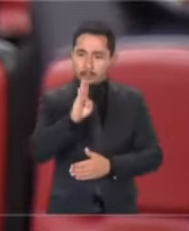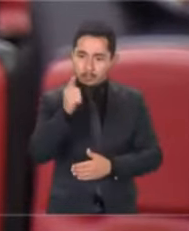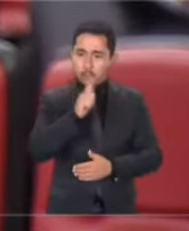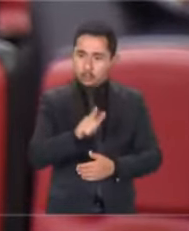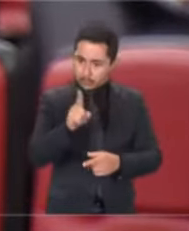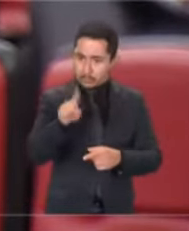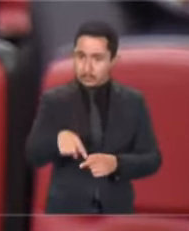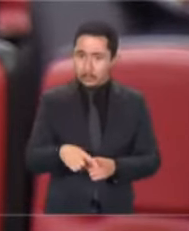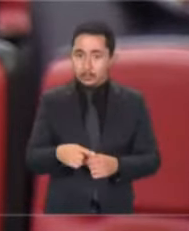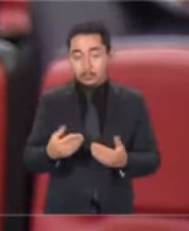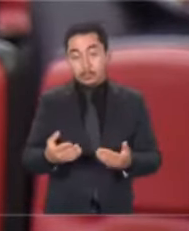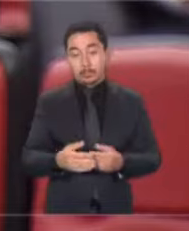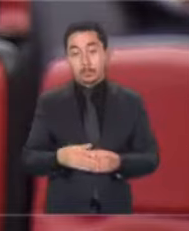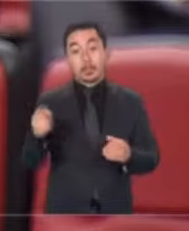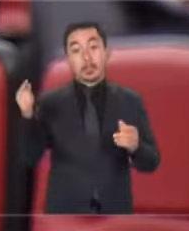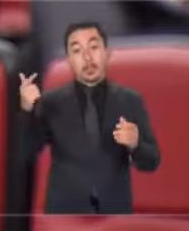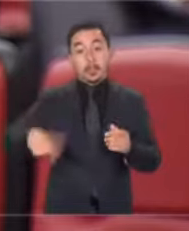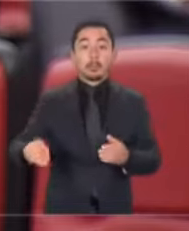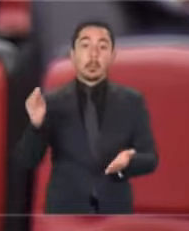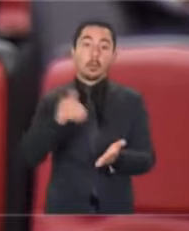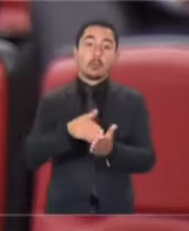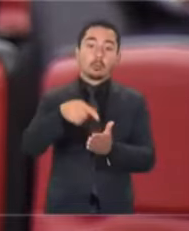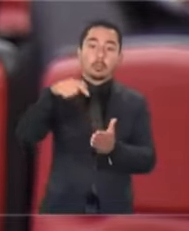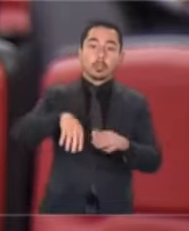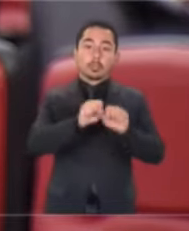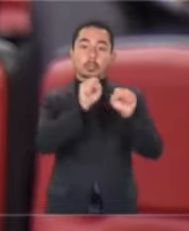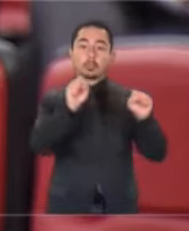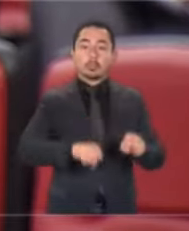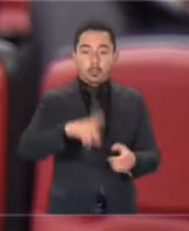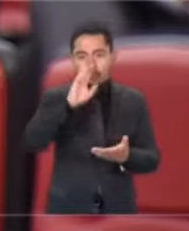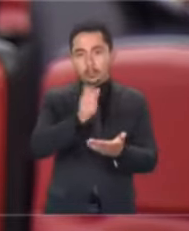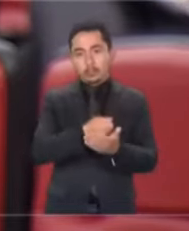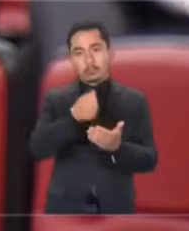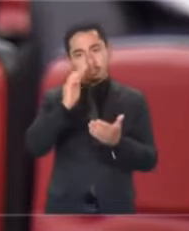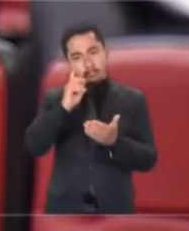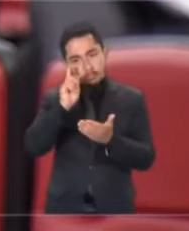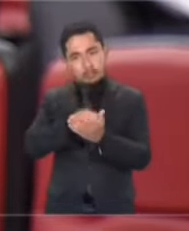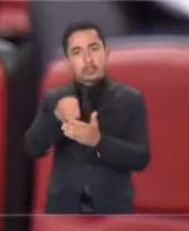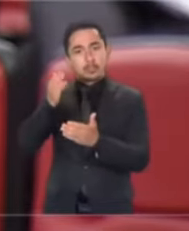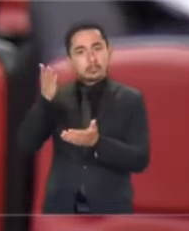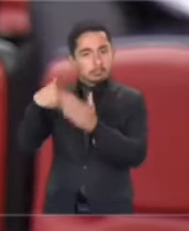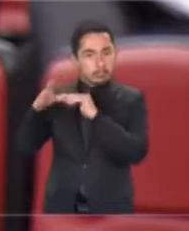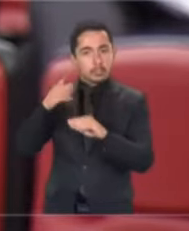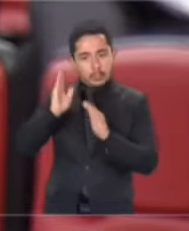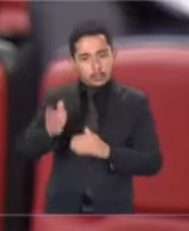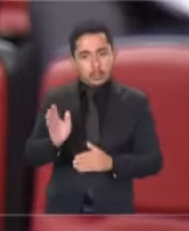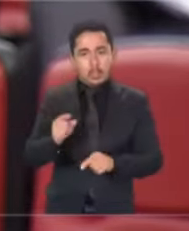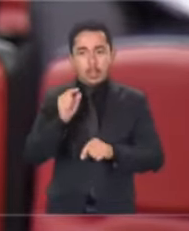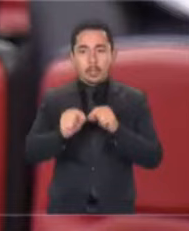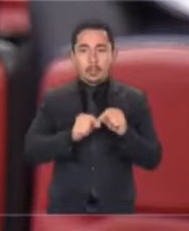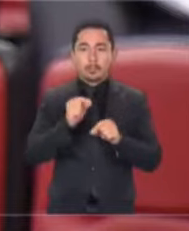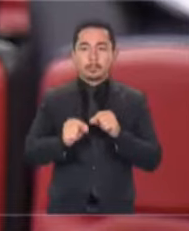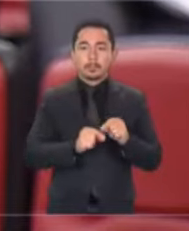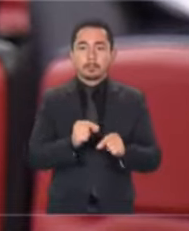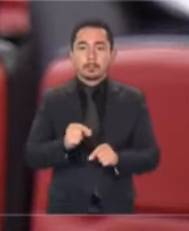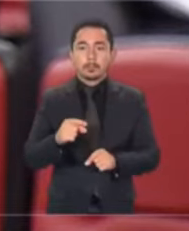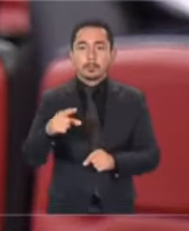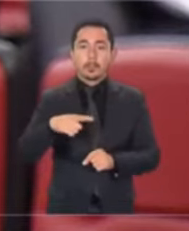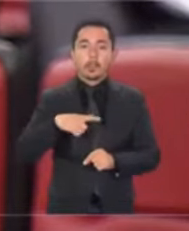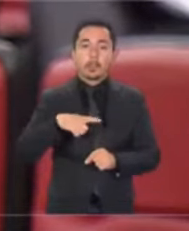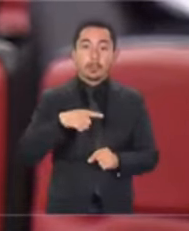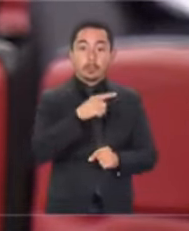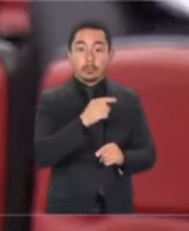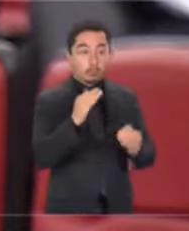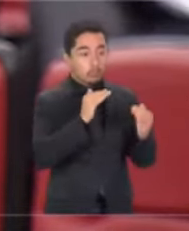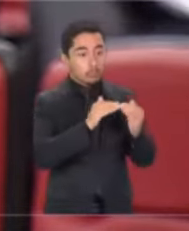é em relação ao fato de que esse tribunal igualmente já vem decidindo o fato de que precisa existir um conserto de vontades, um acordo de vontades, um